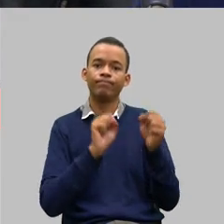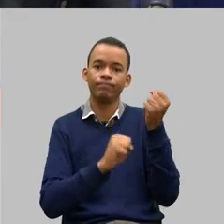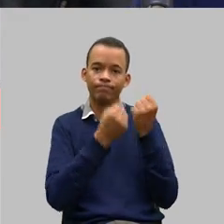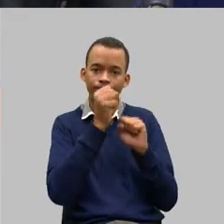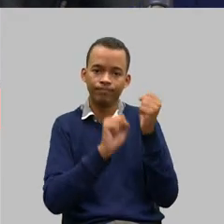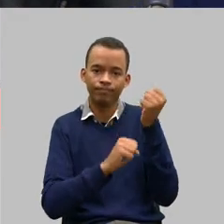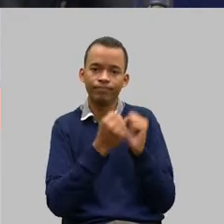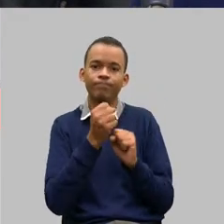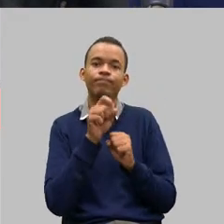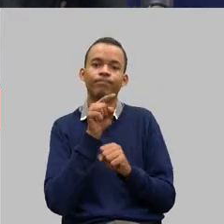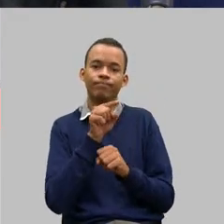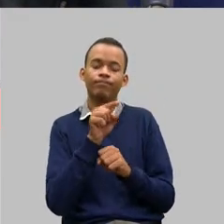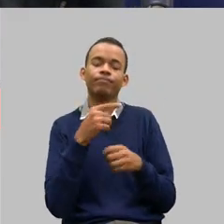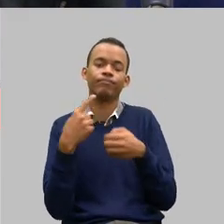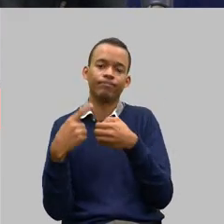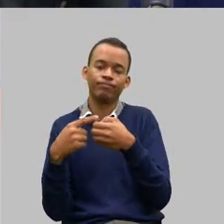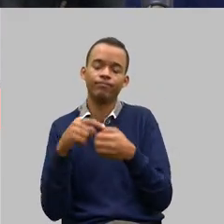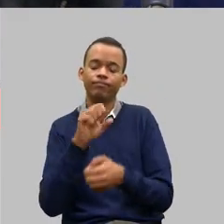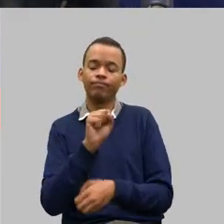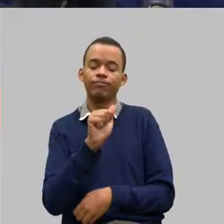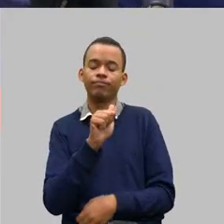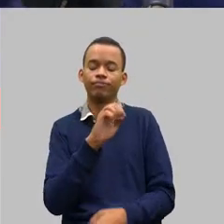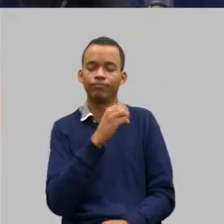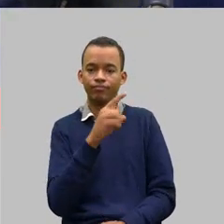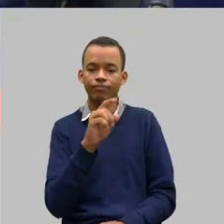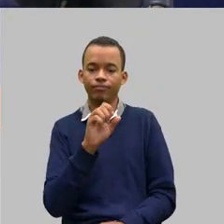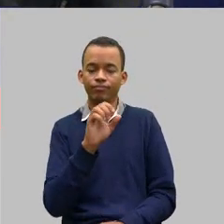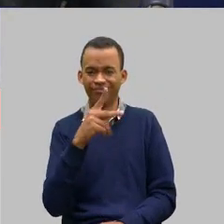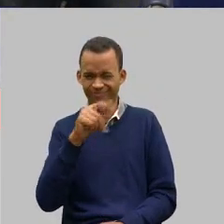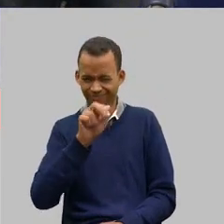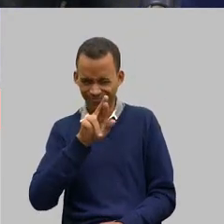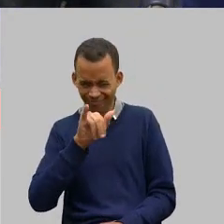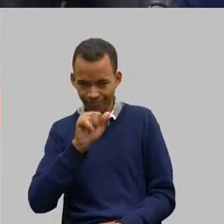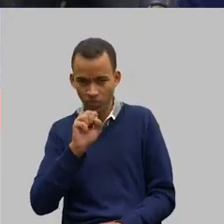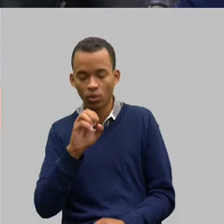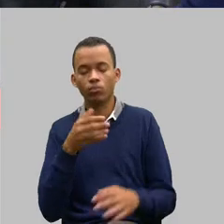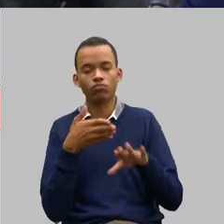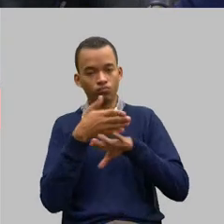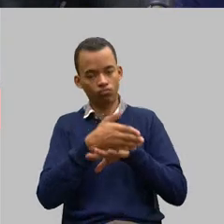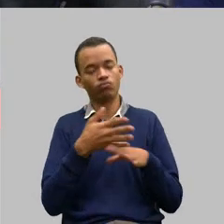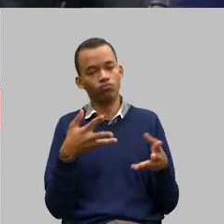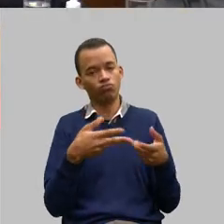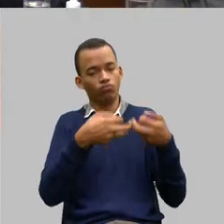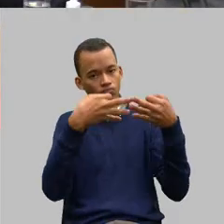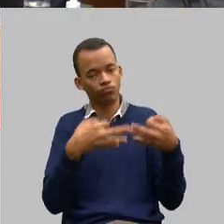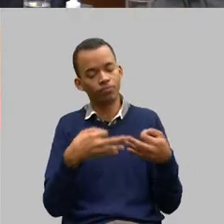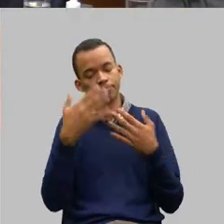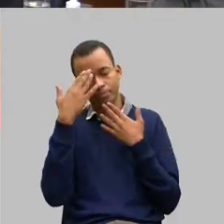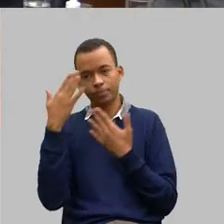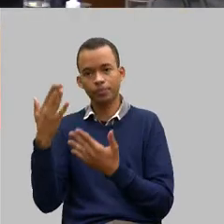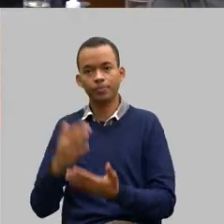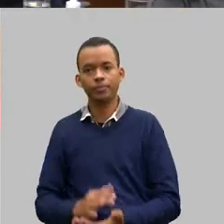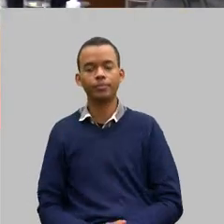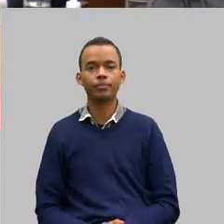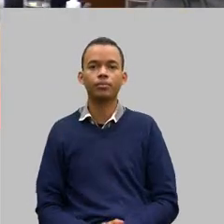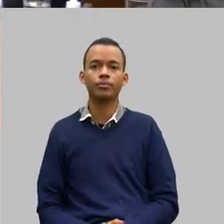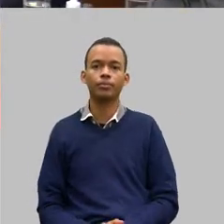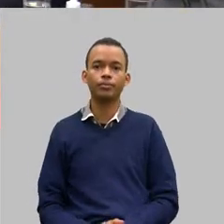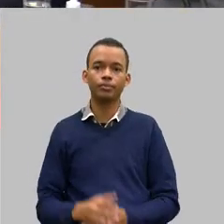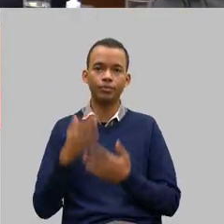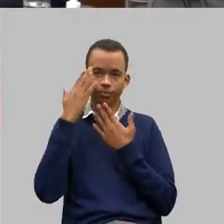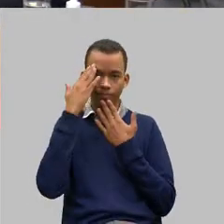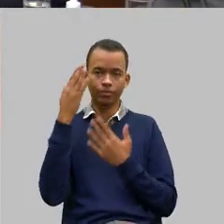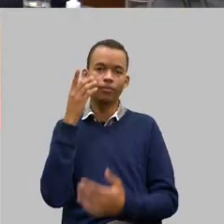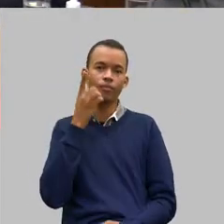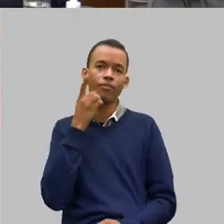um acesso com qualidade mas é isto Muito obrigado obrigado Deputado Arantes